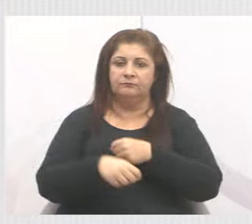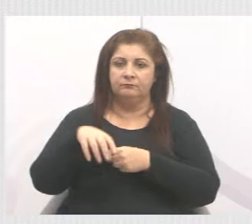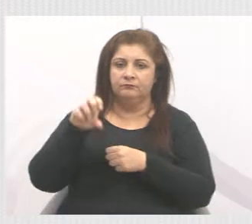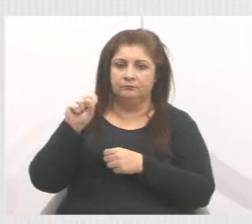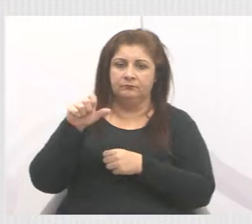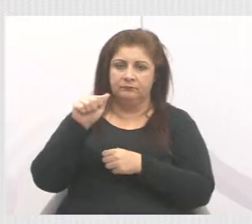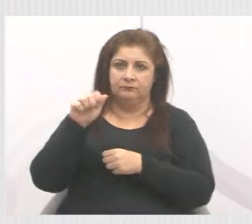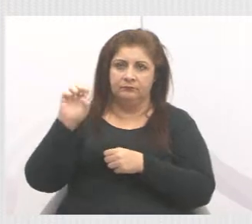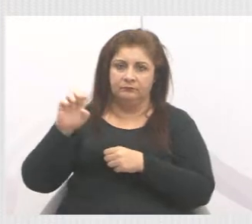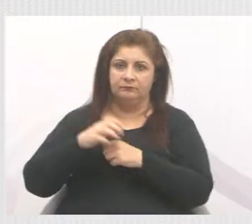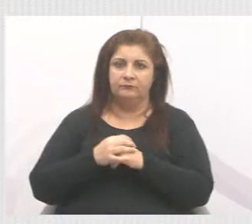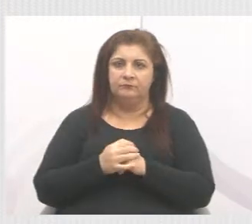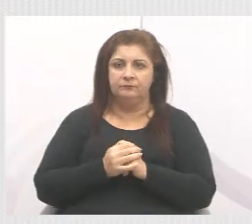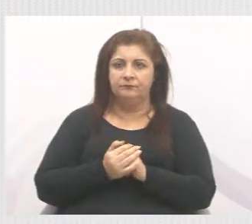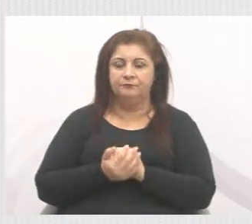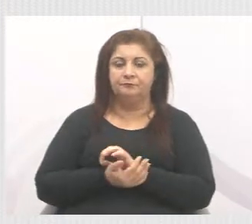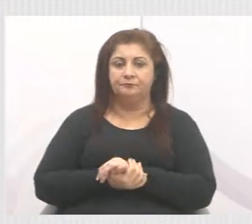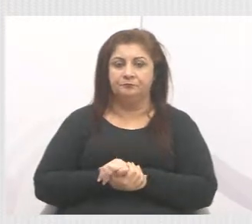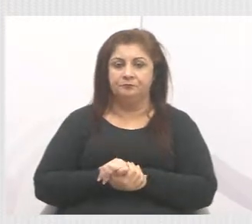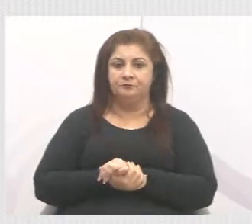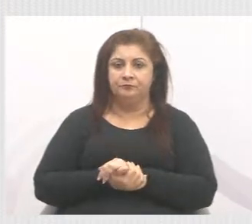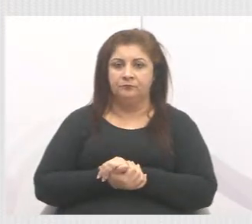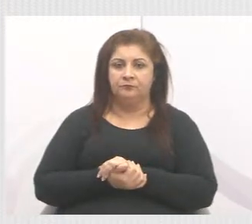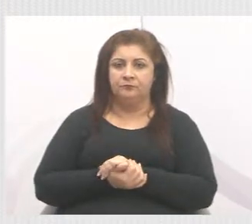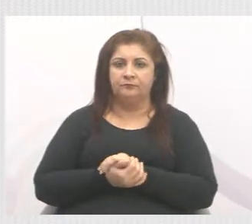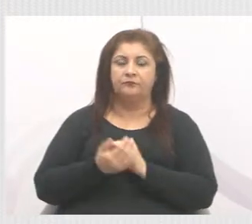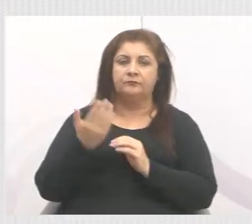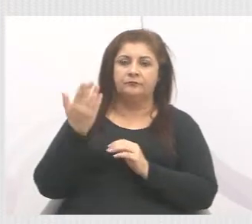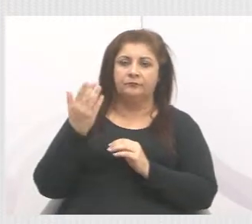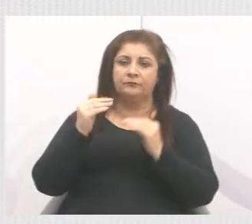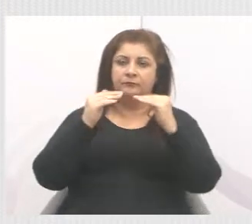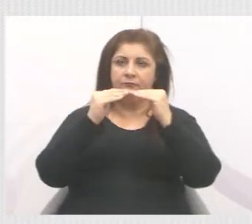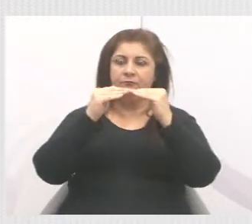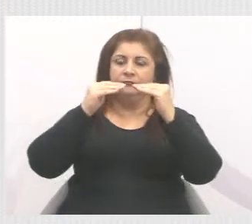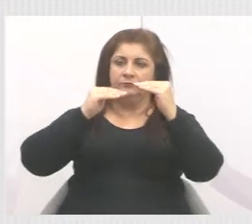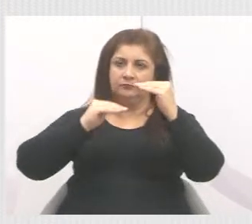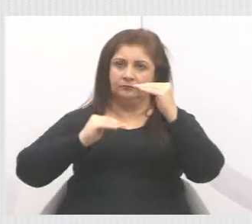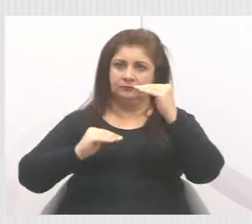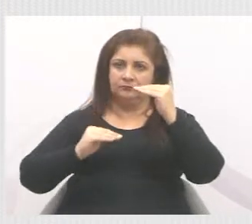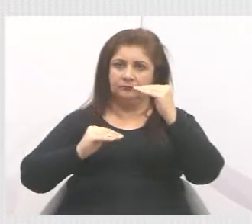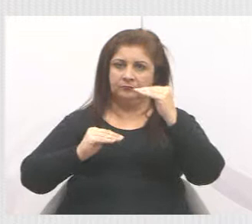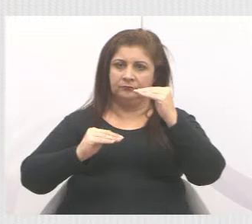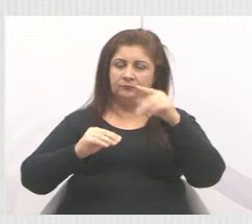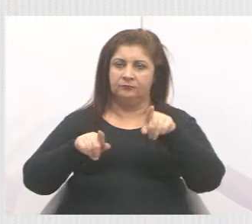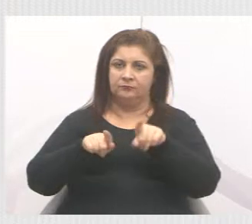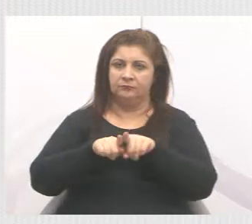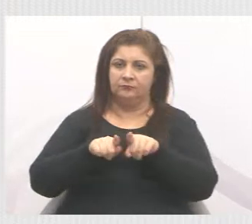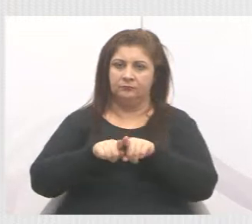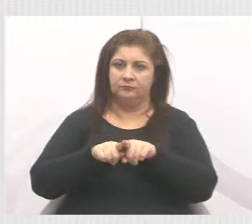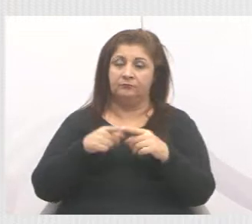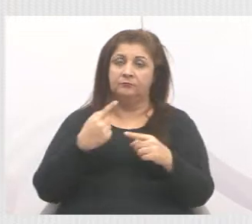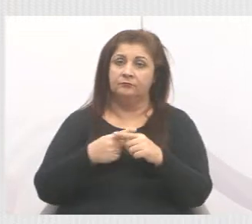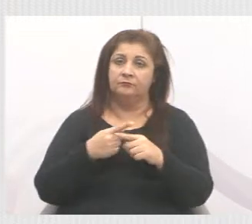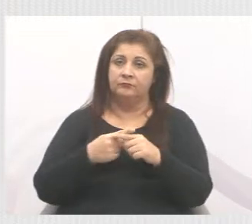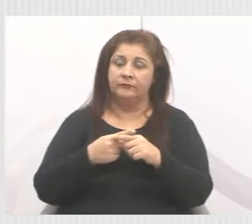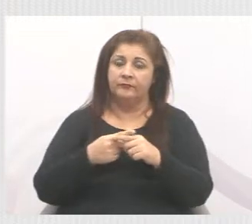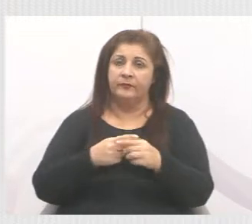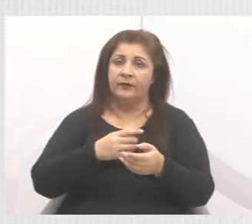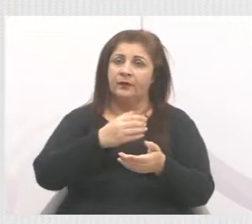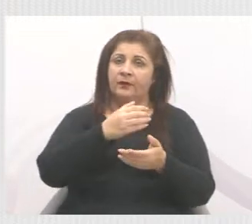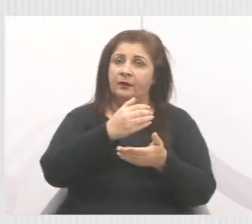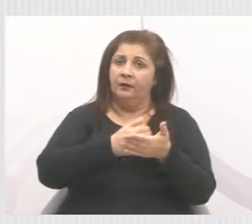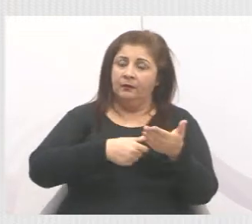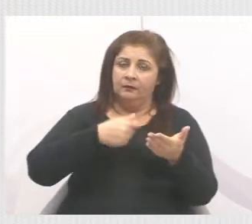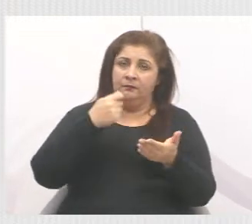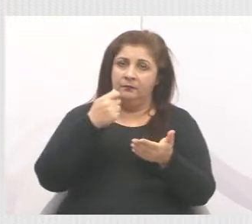milhões. Aqui a gente tem uma queda de receita do SAI, que daí é a arrecadação deles, mas as